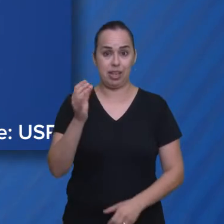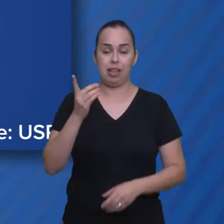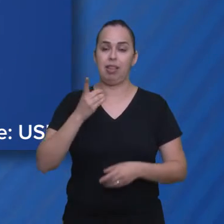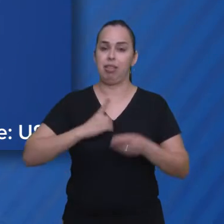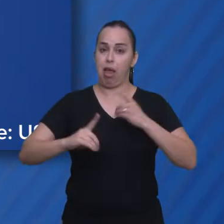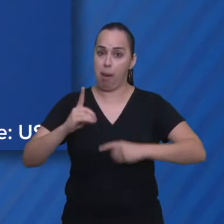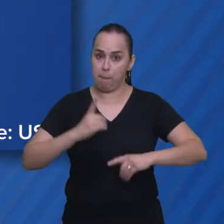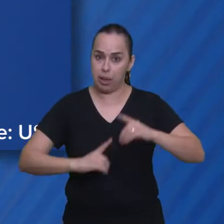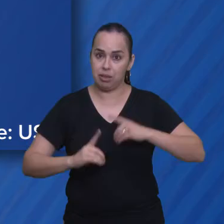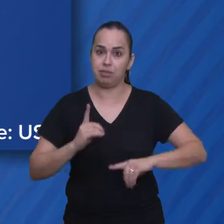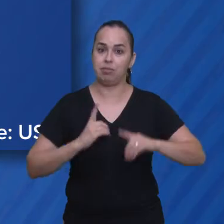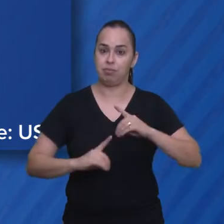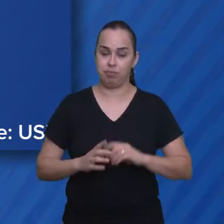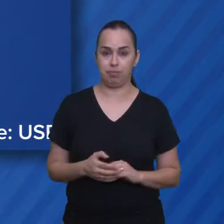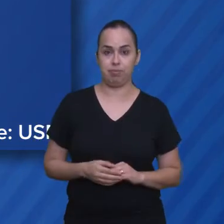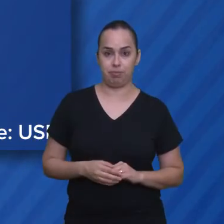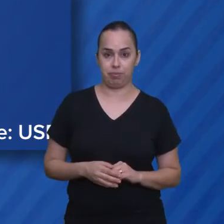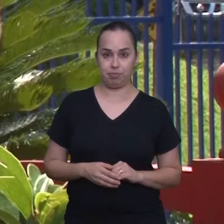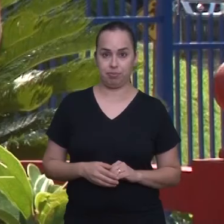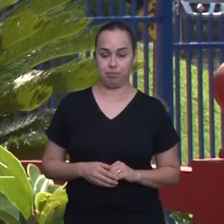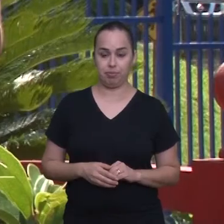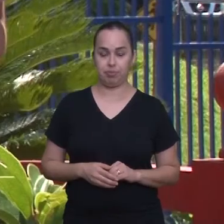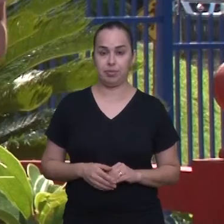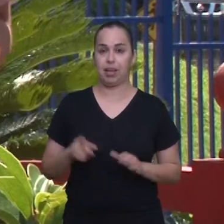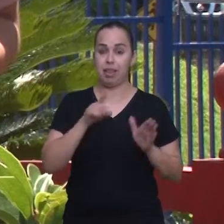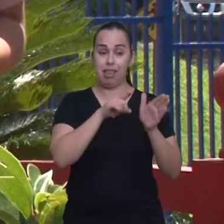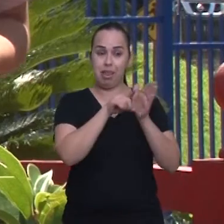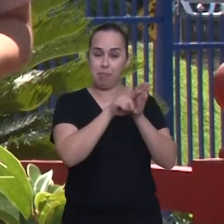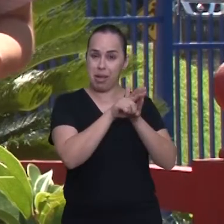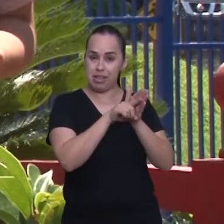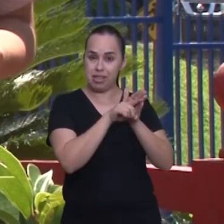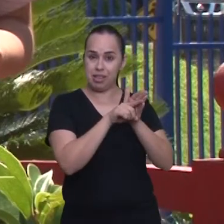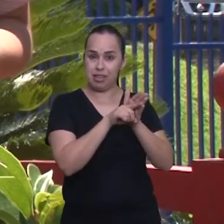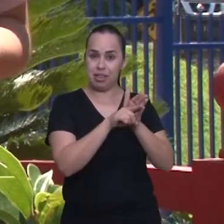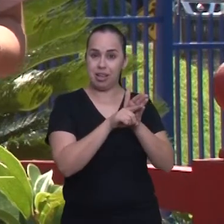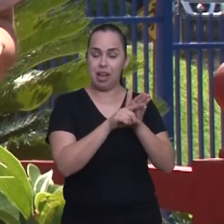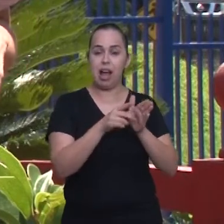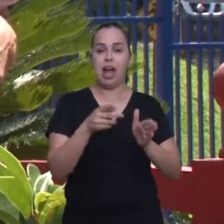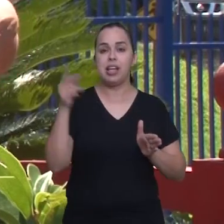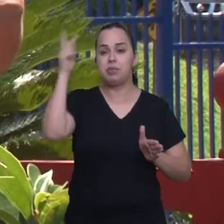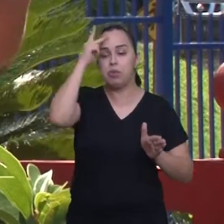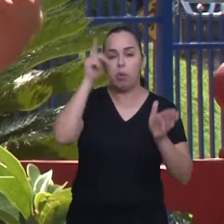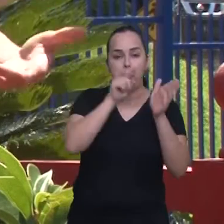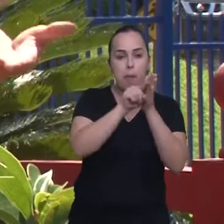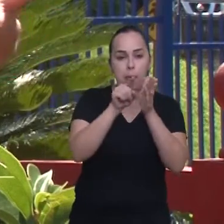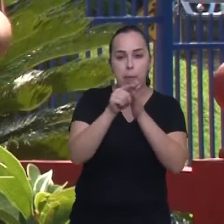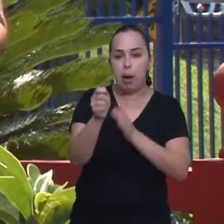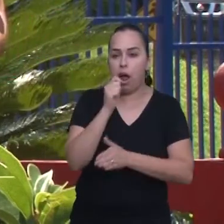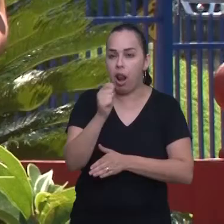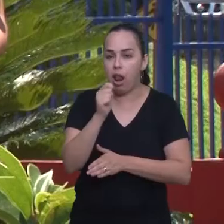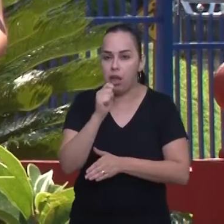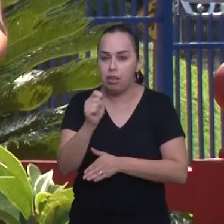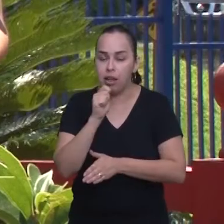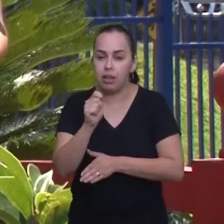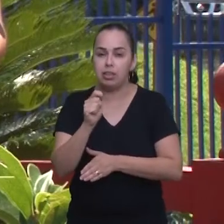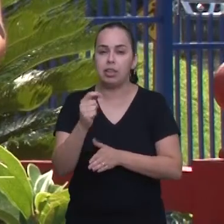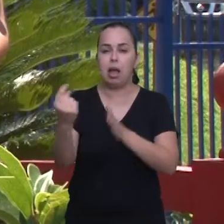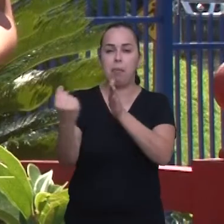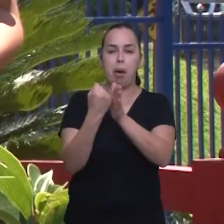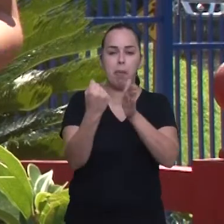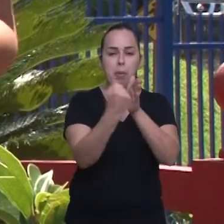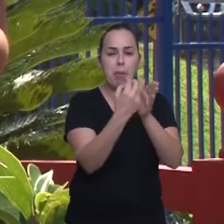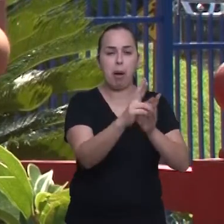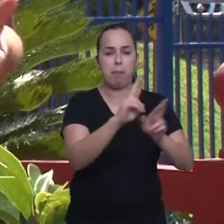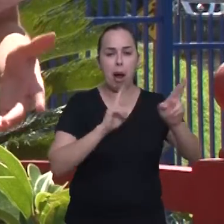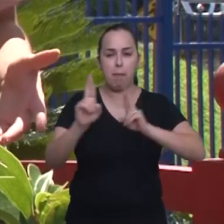logo após a internação pelo coronavírus. Nesta pesquisa, os voluntários passaram por uma entrevista com o psiquiatra e